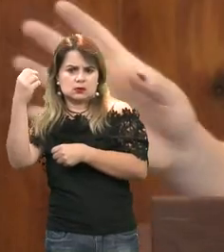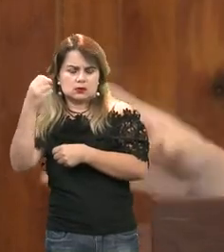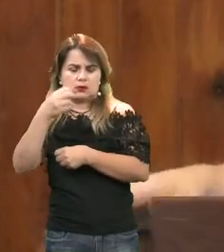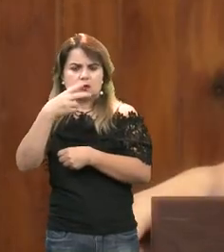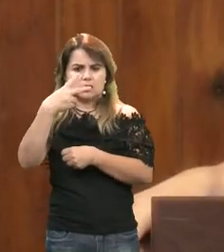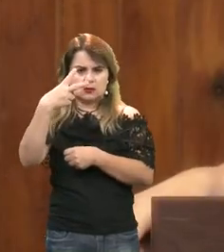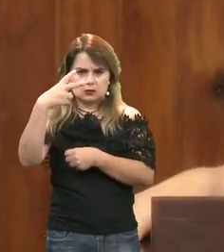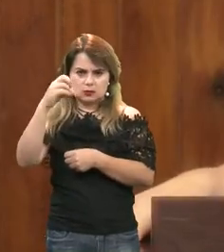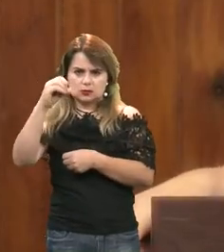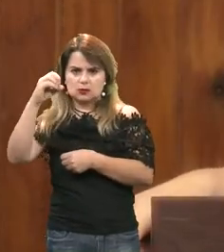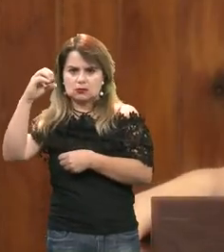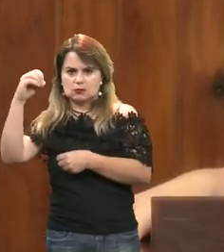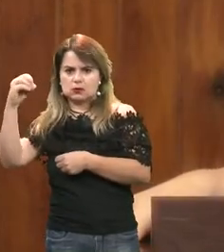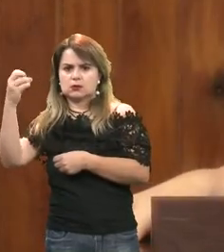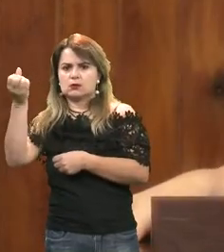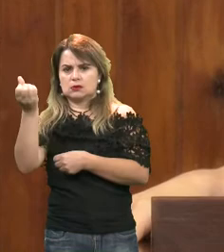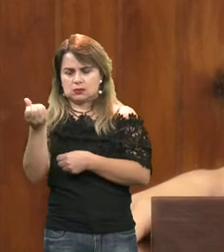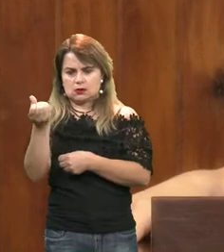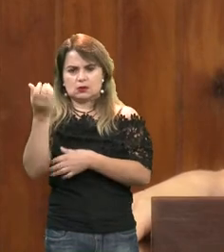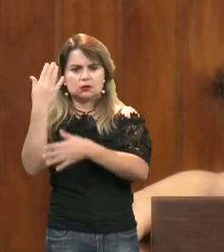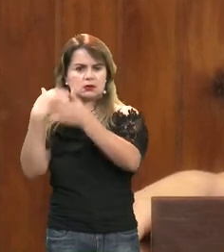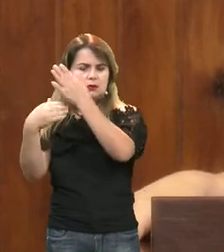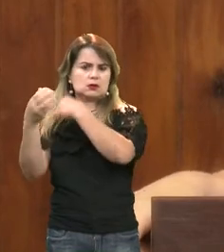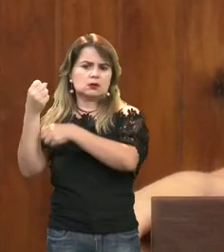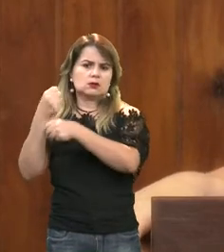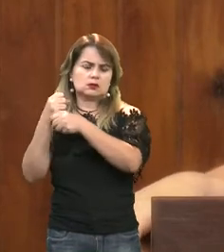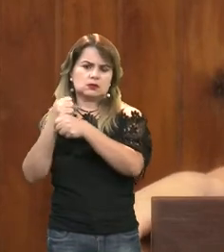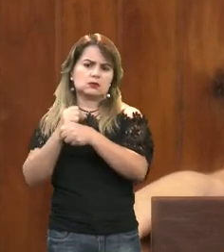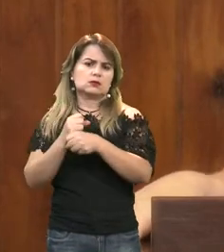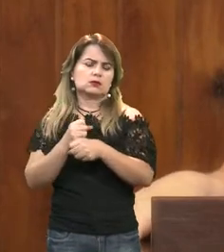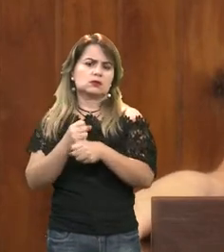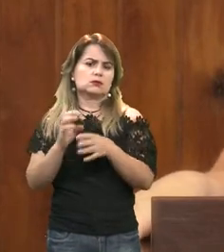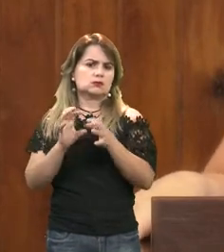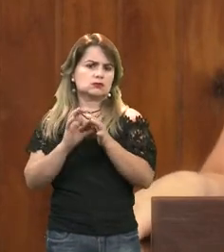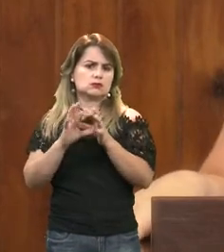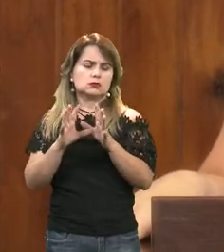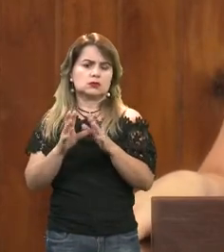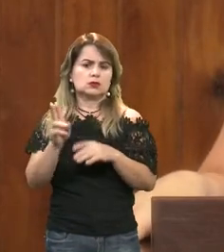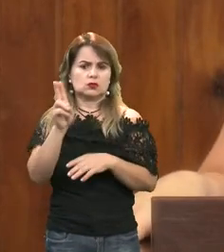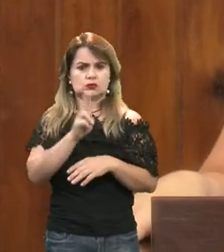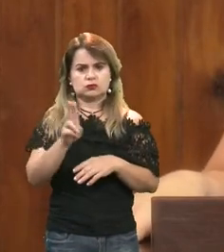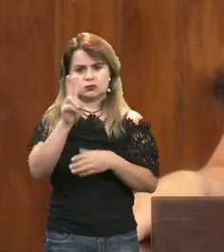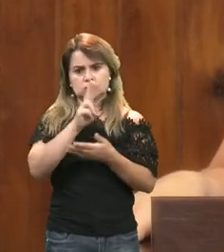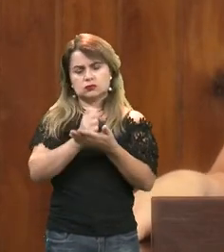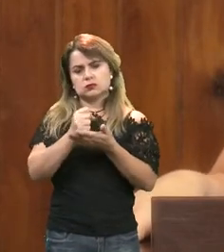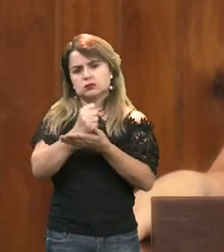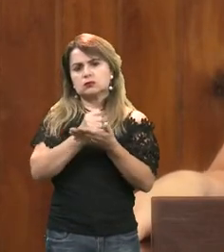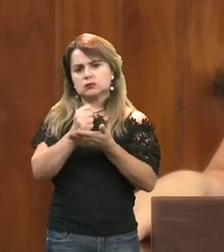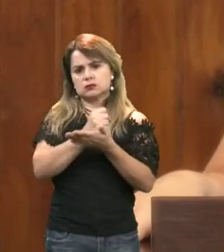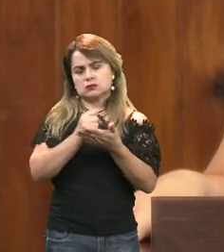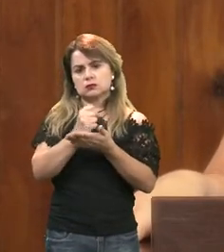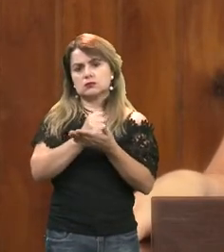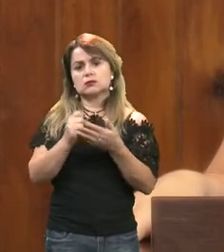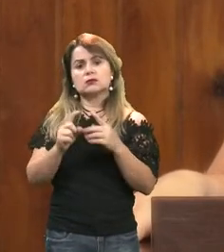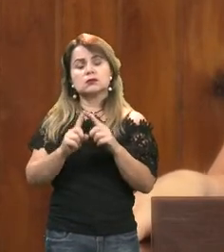do rol de proibições o uso medicinal. Mas o que